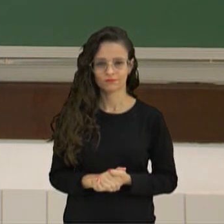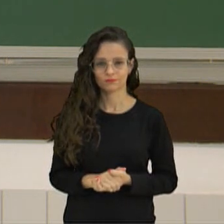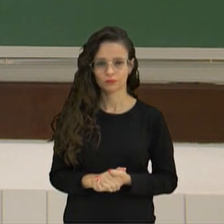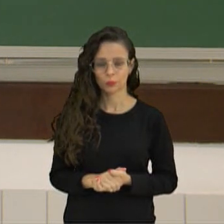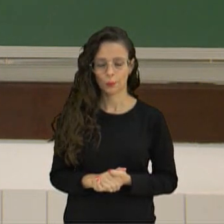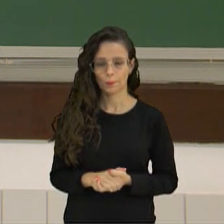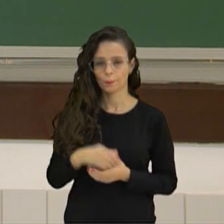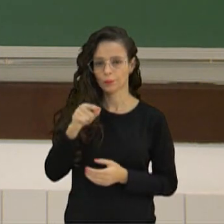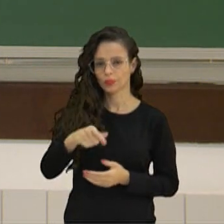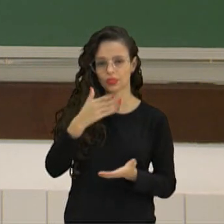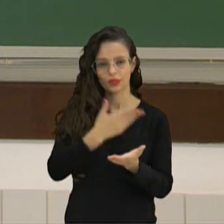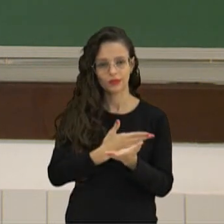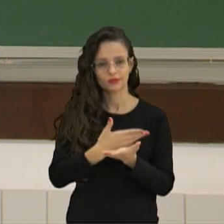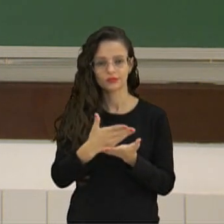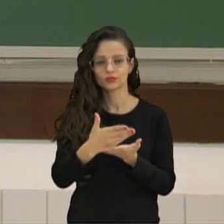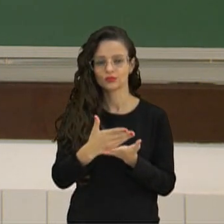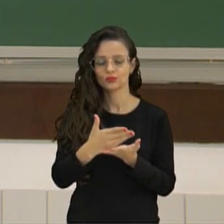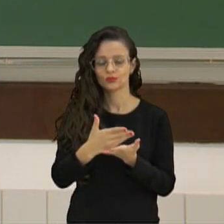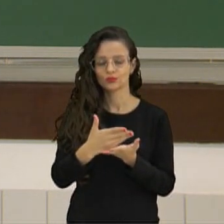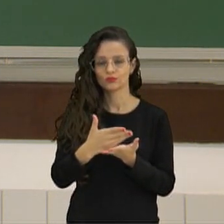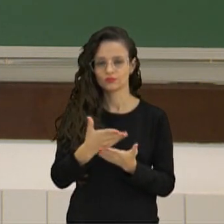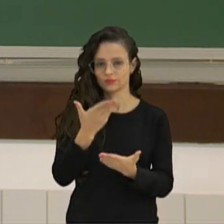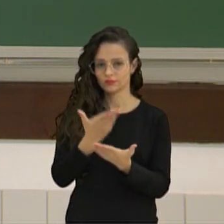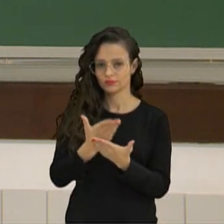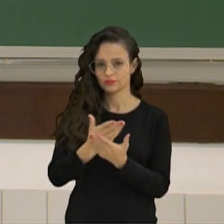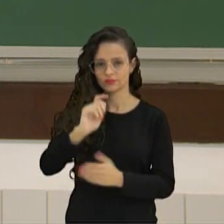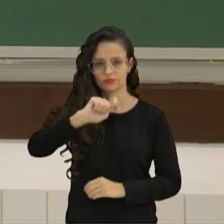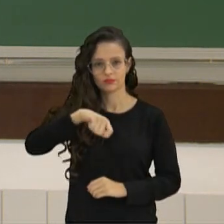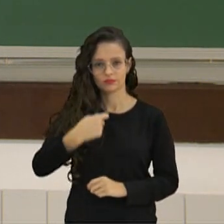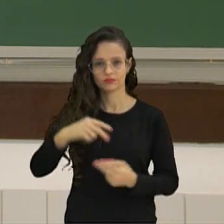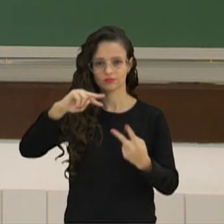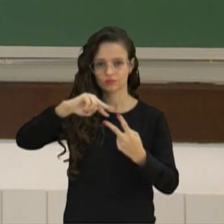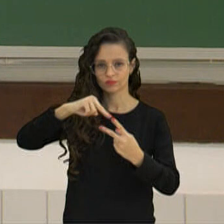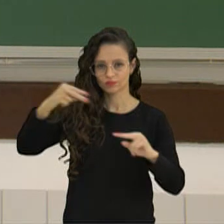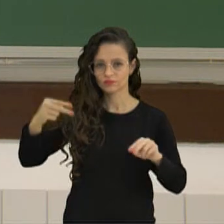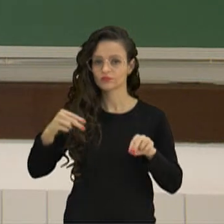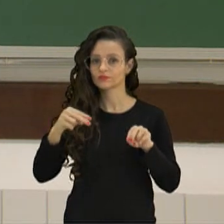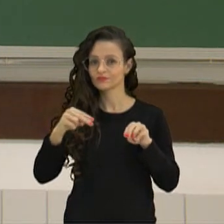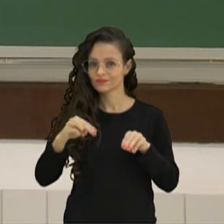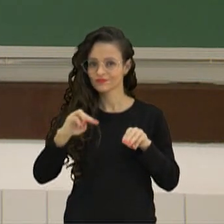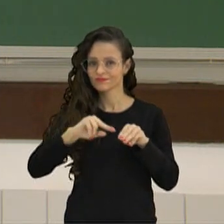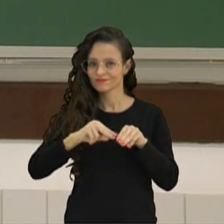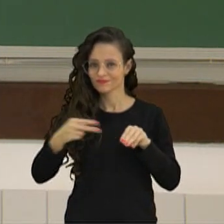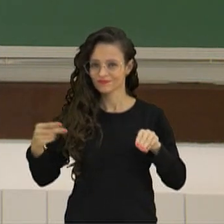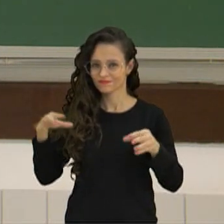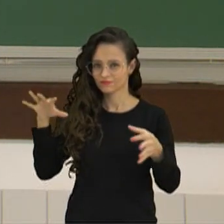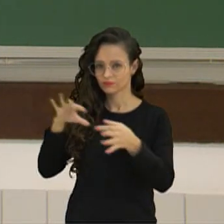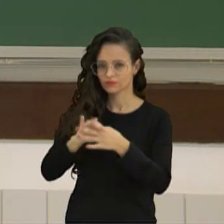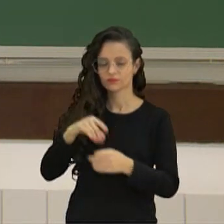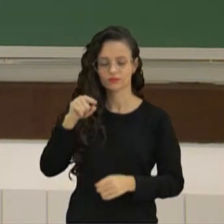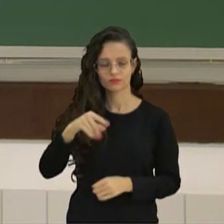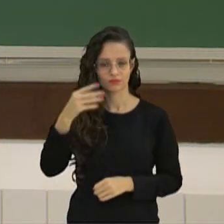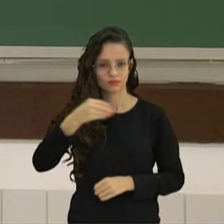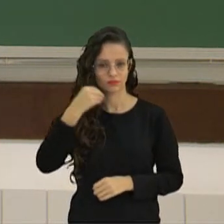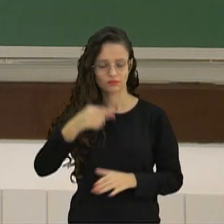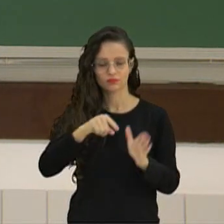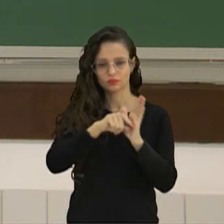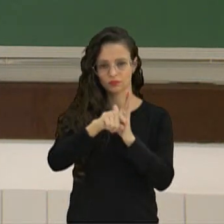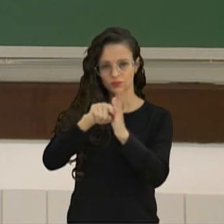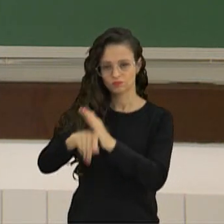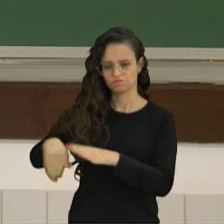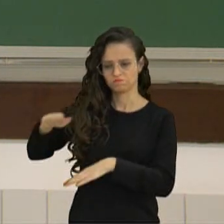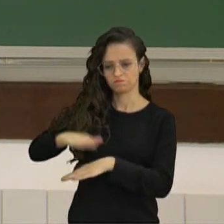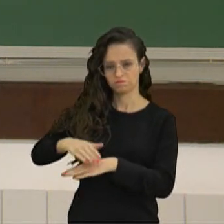esse é o início da nossa aula sobre a genética mendeliana. Esses experimentos aqui feitos